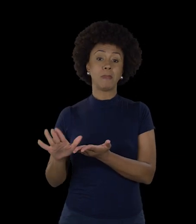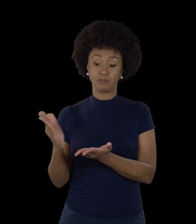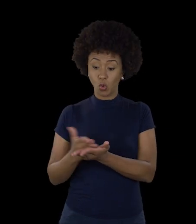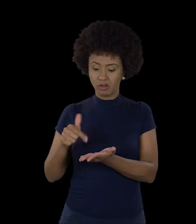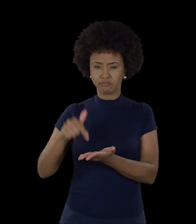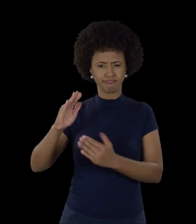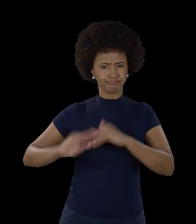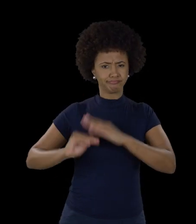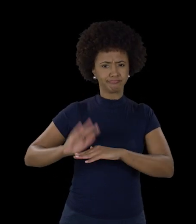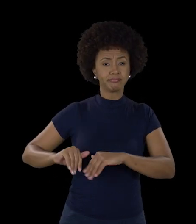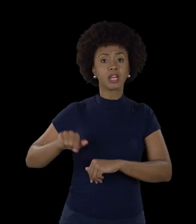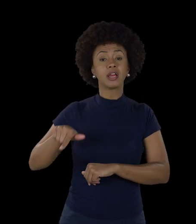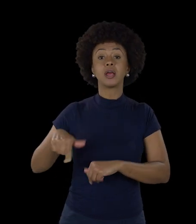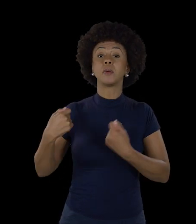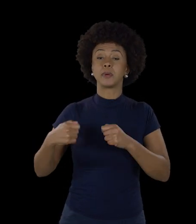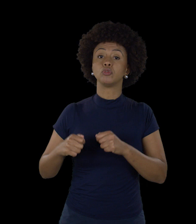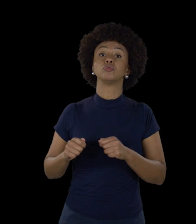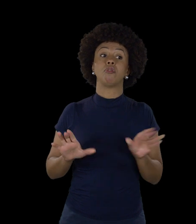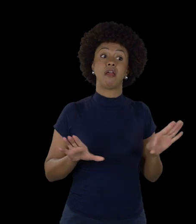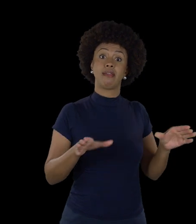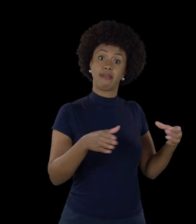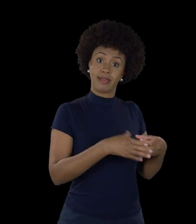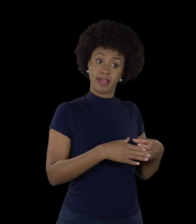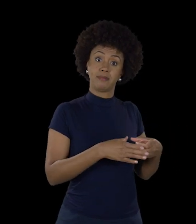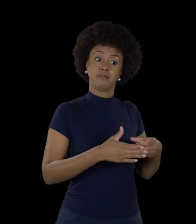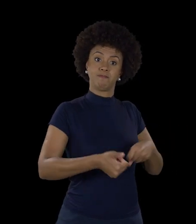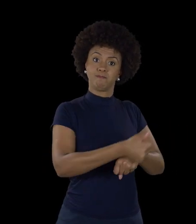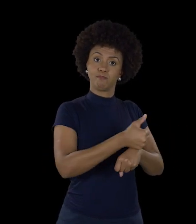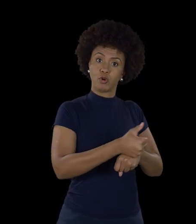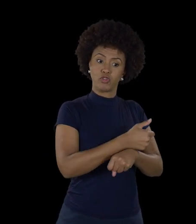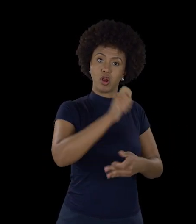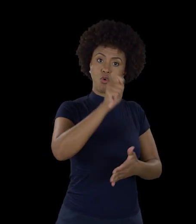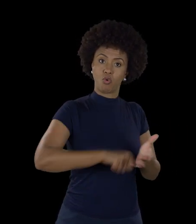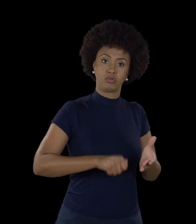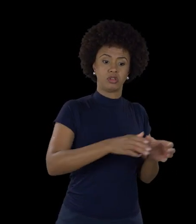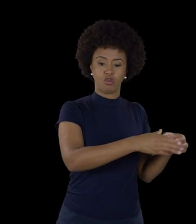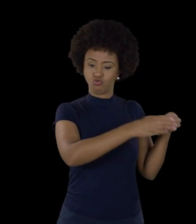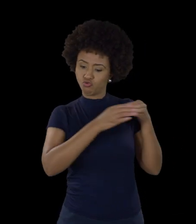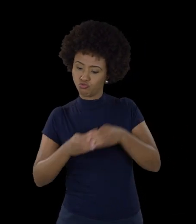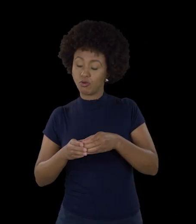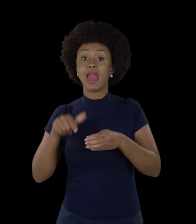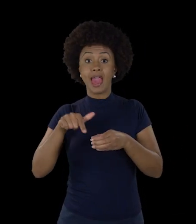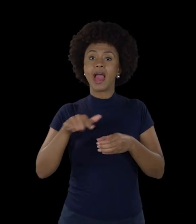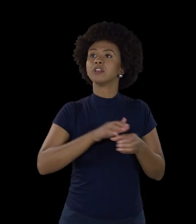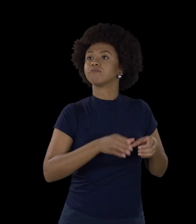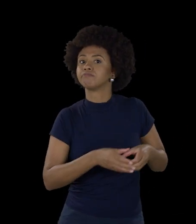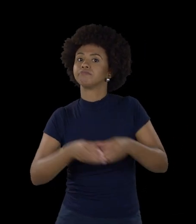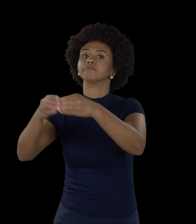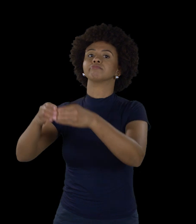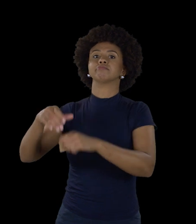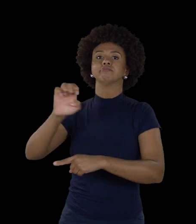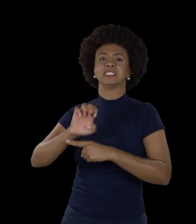a gente contratou uma equipe e percorreu todo o estado do Espírito Santo em 2020, passada aí